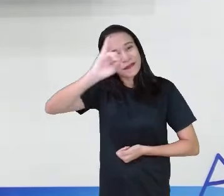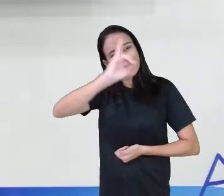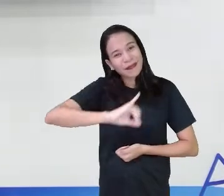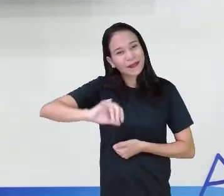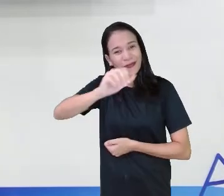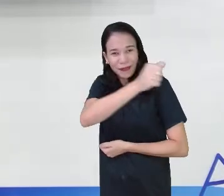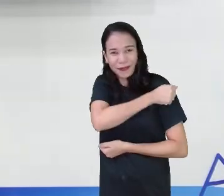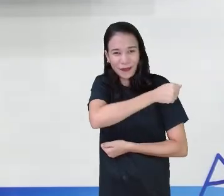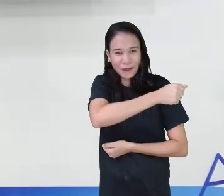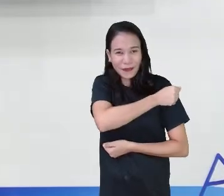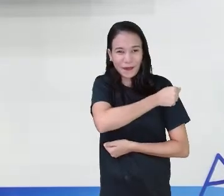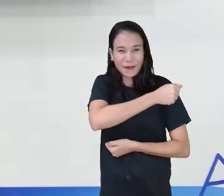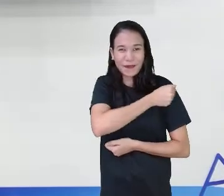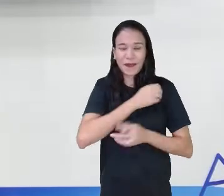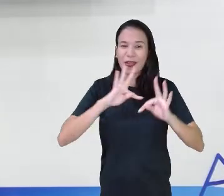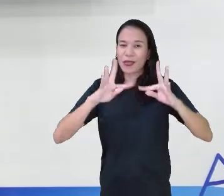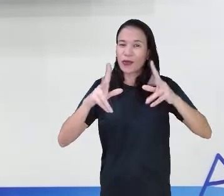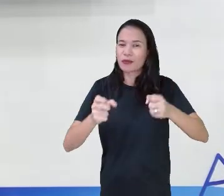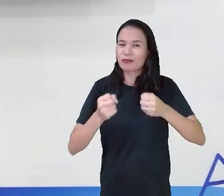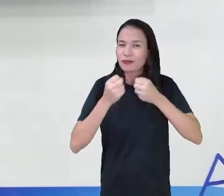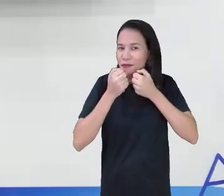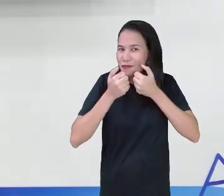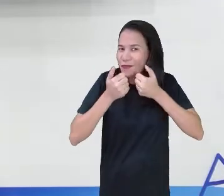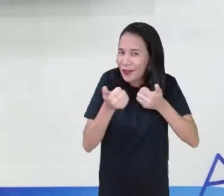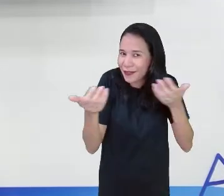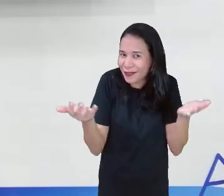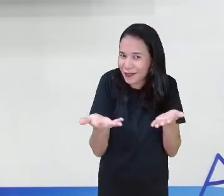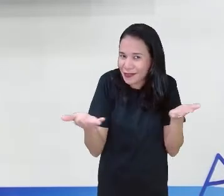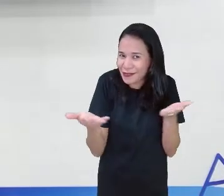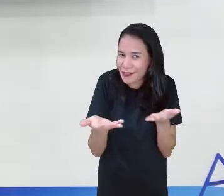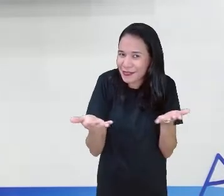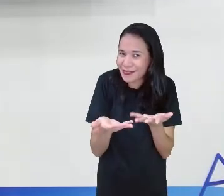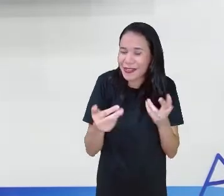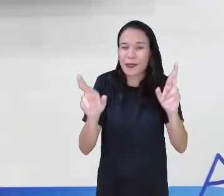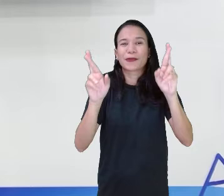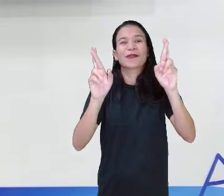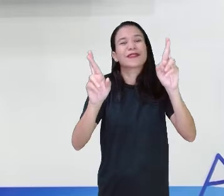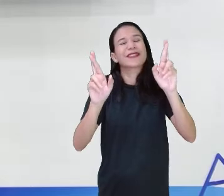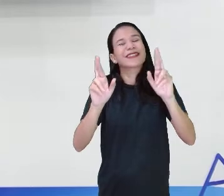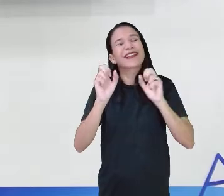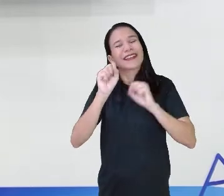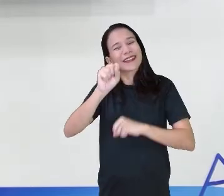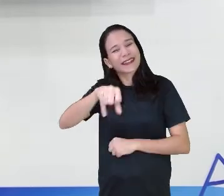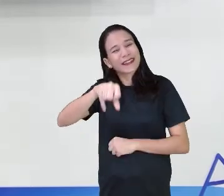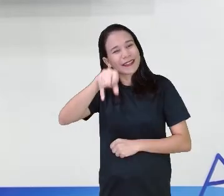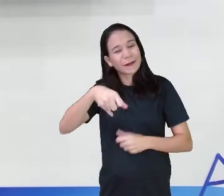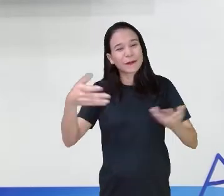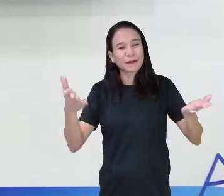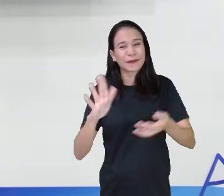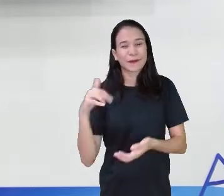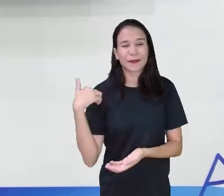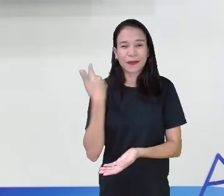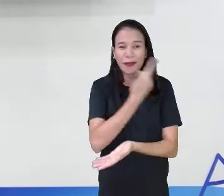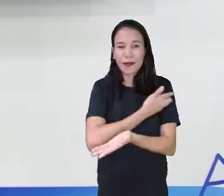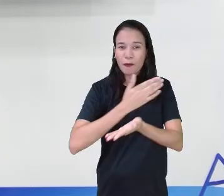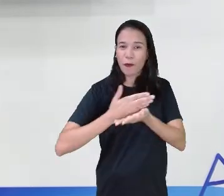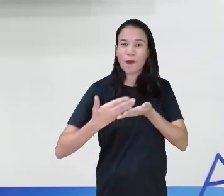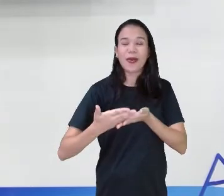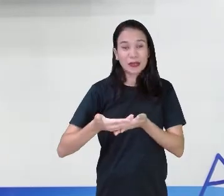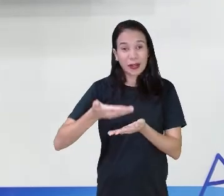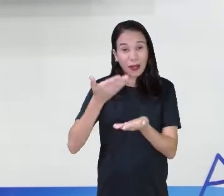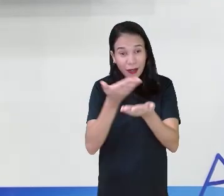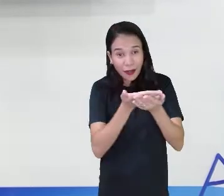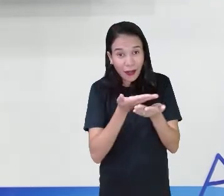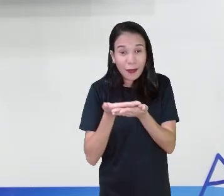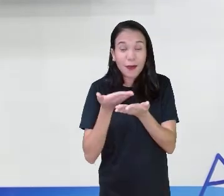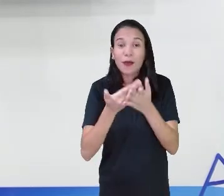Olá, estudantes! Como vocês estão hoje? Eu espero que bem. Estamos aqui para iniciar mais uma